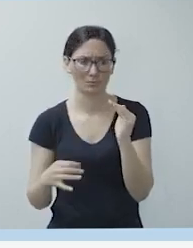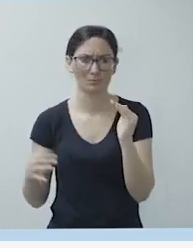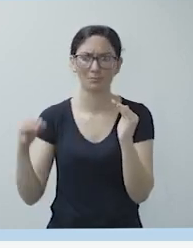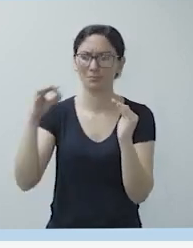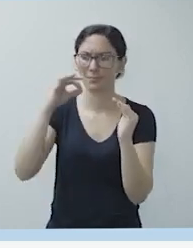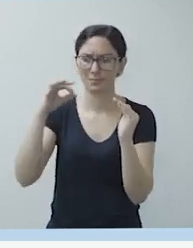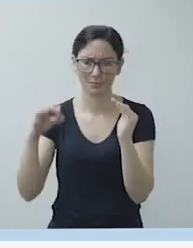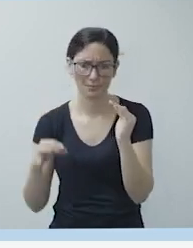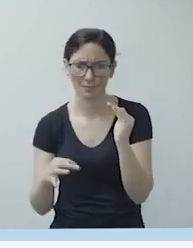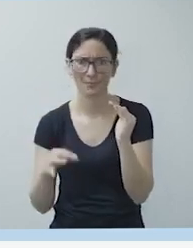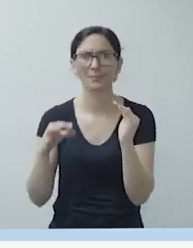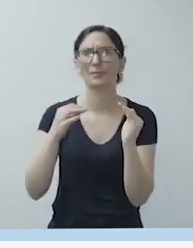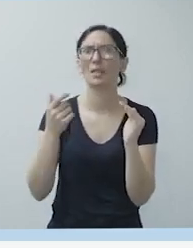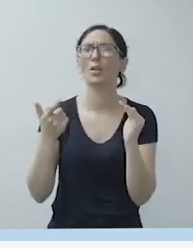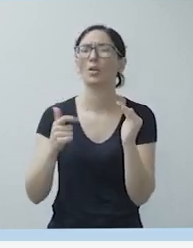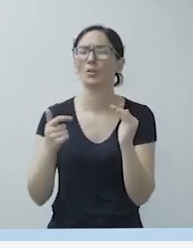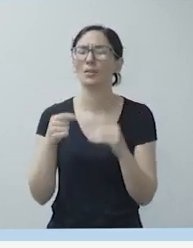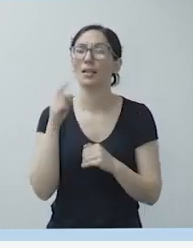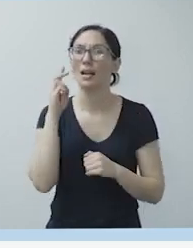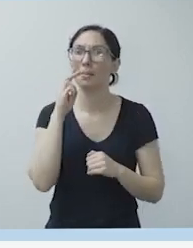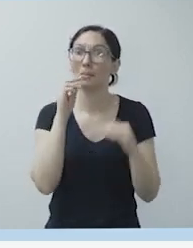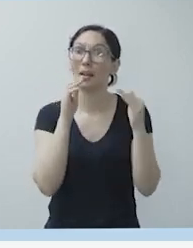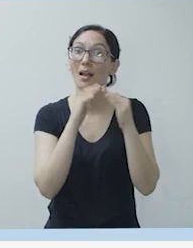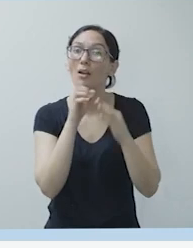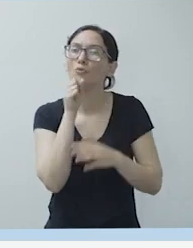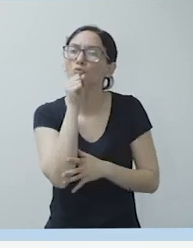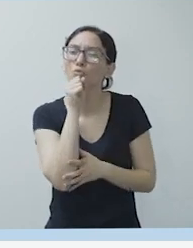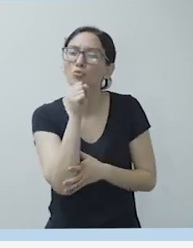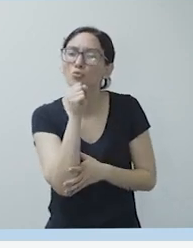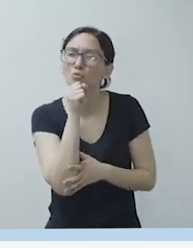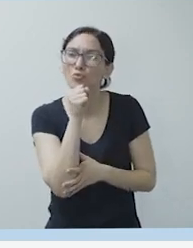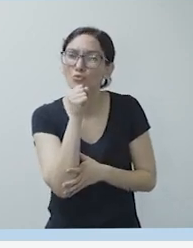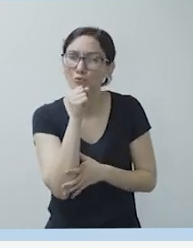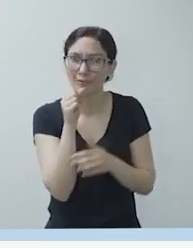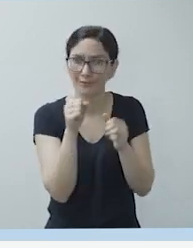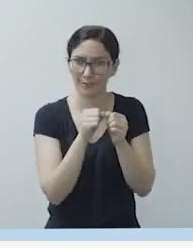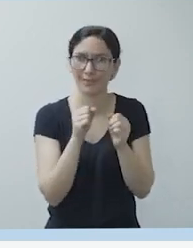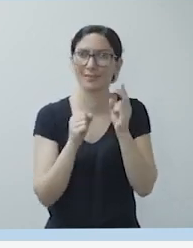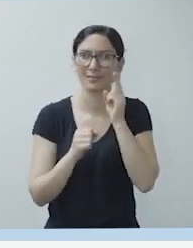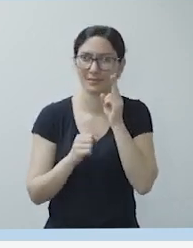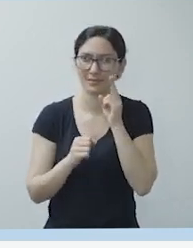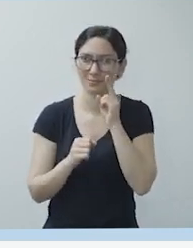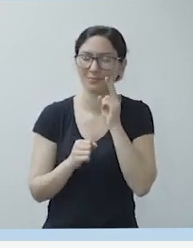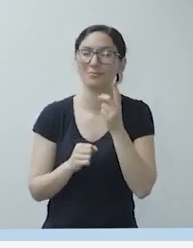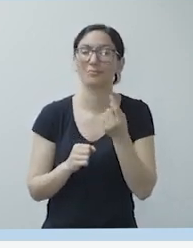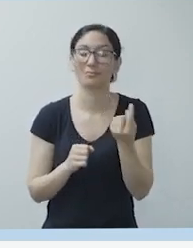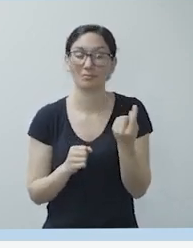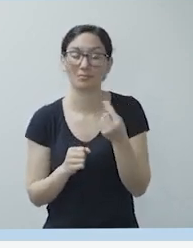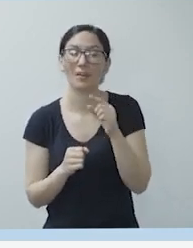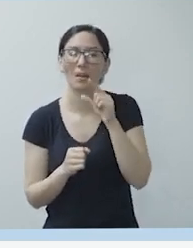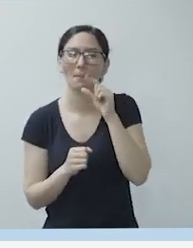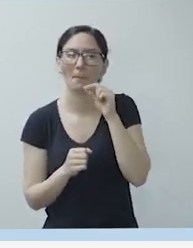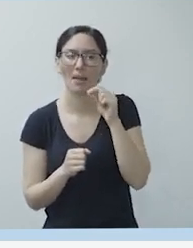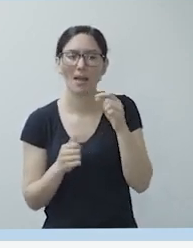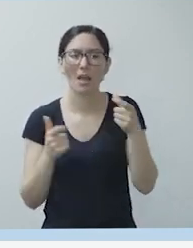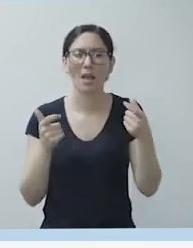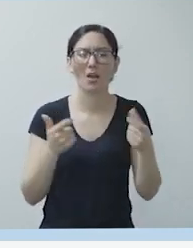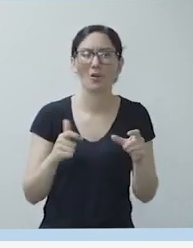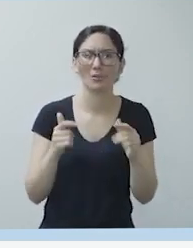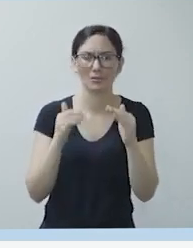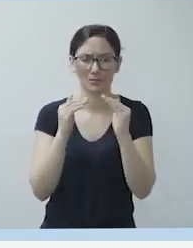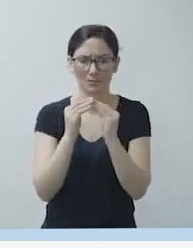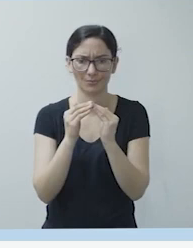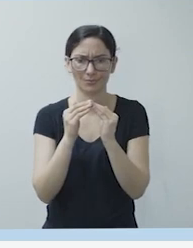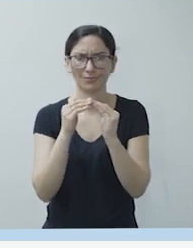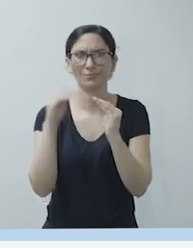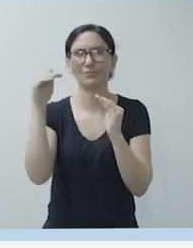da casinha do vovô lá da nossa história? Então, agora nós temos um passarinho ali que é o Bem-te-vi. Será que ele vai pousar em